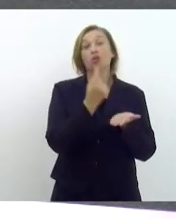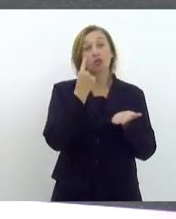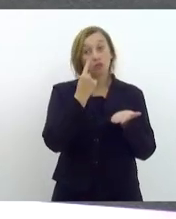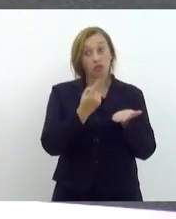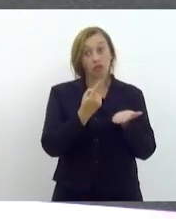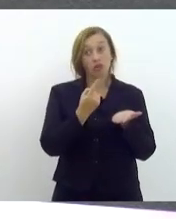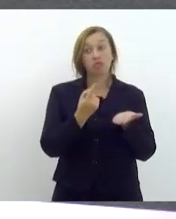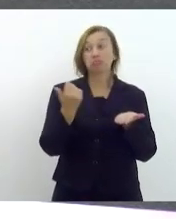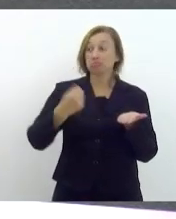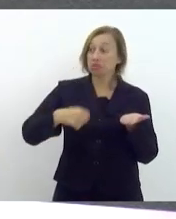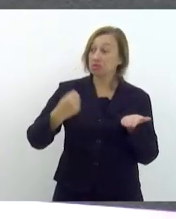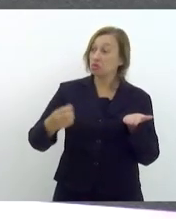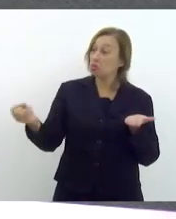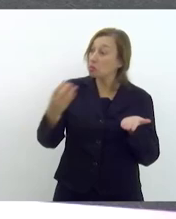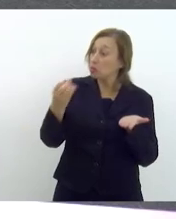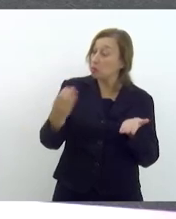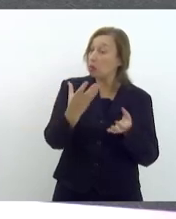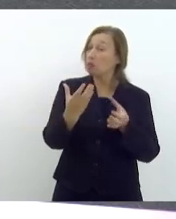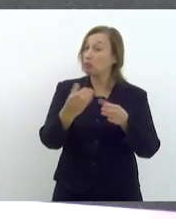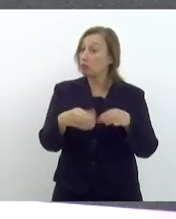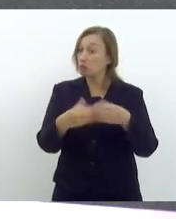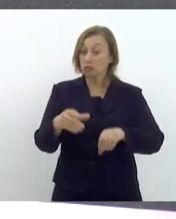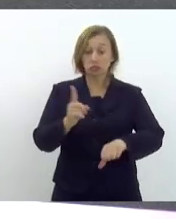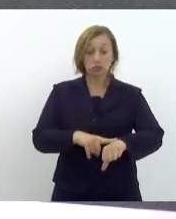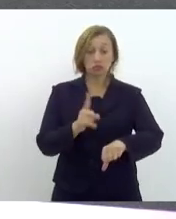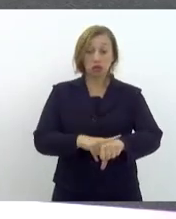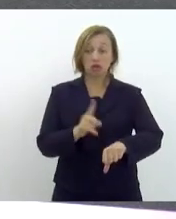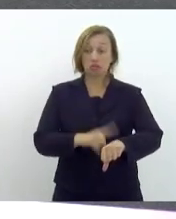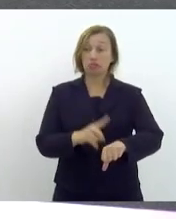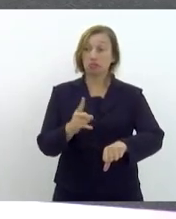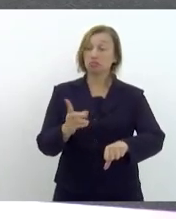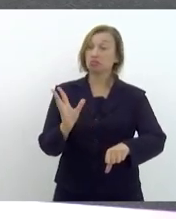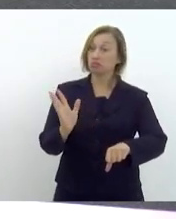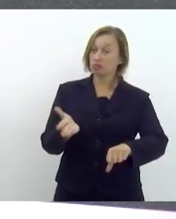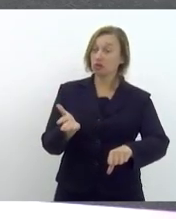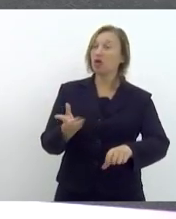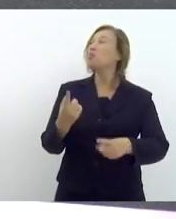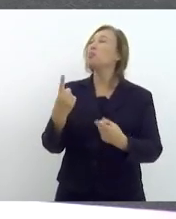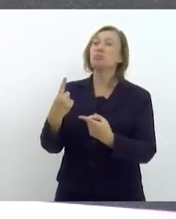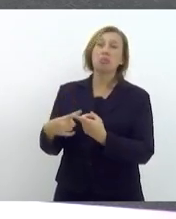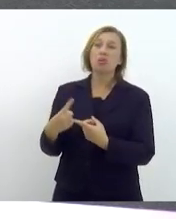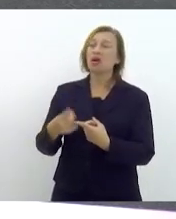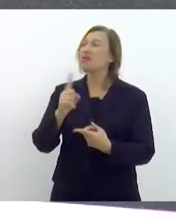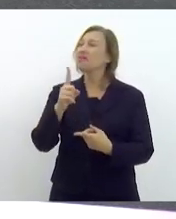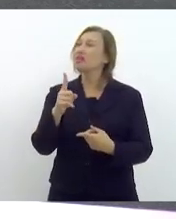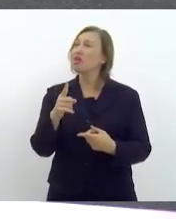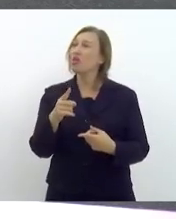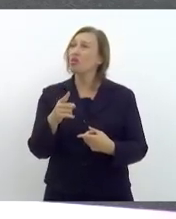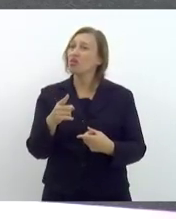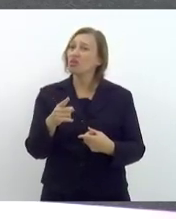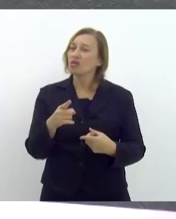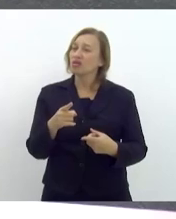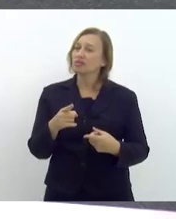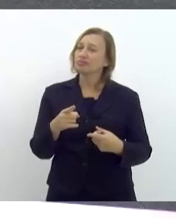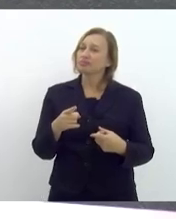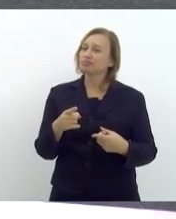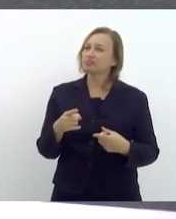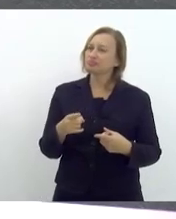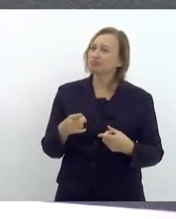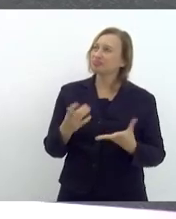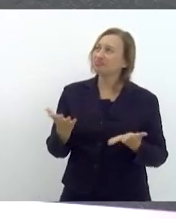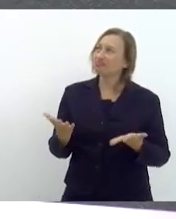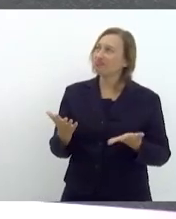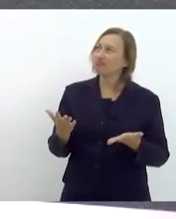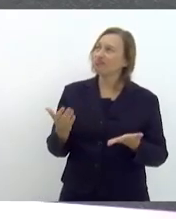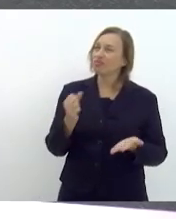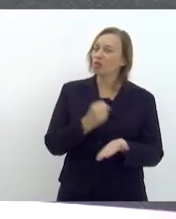um novo concurso acabando o tempo desses profissionais e o porquê não efetivar numa forma